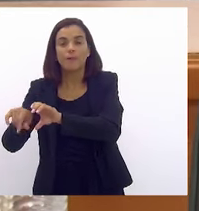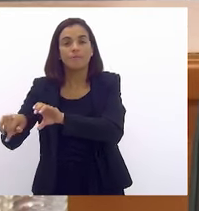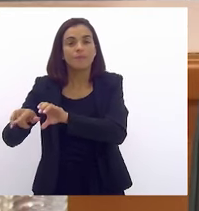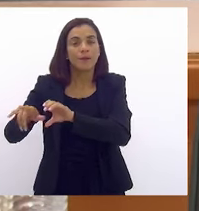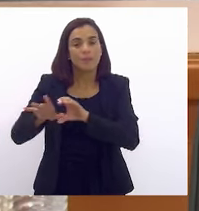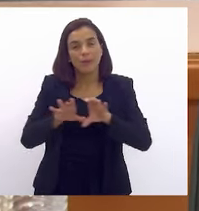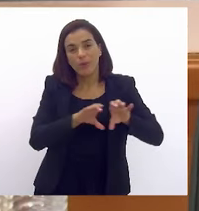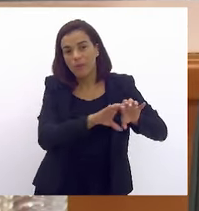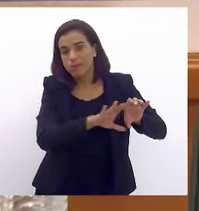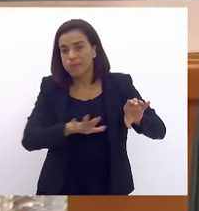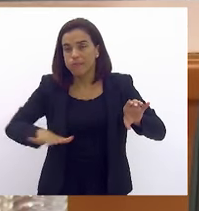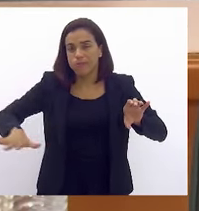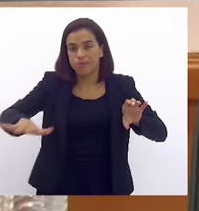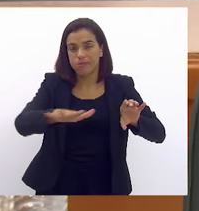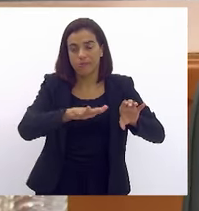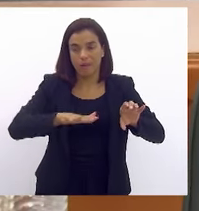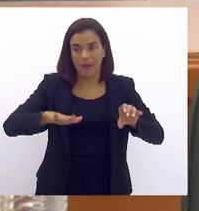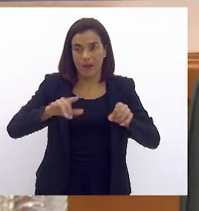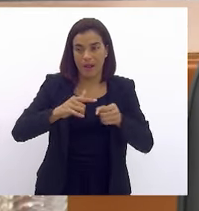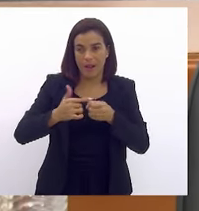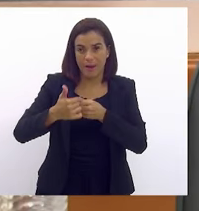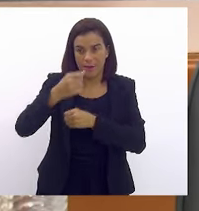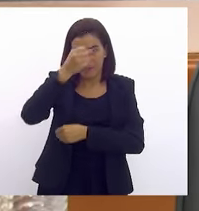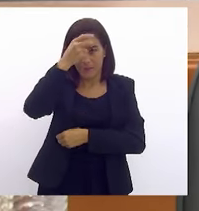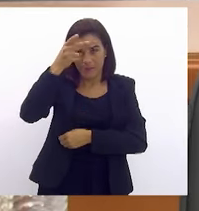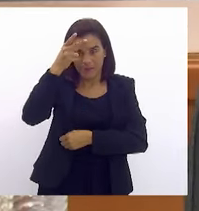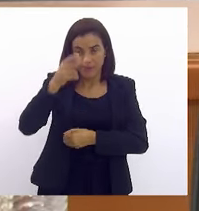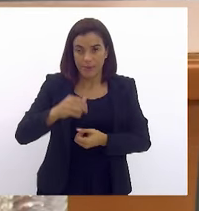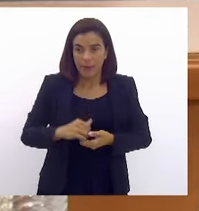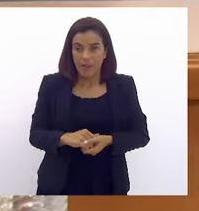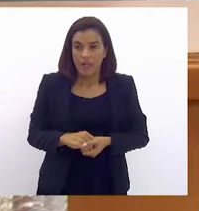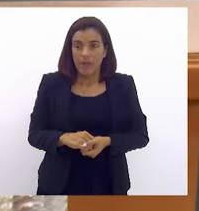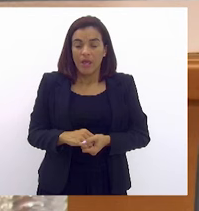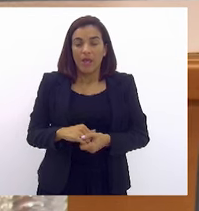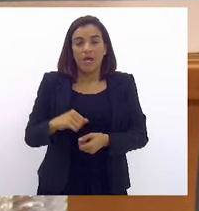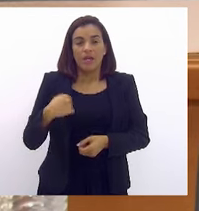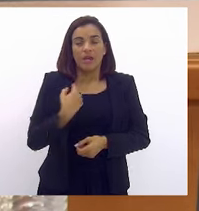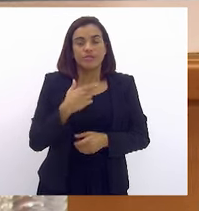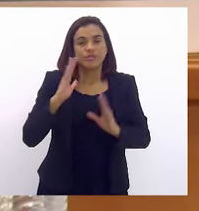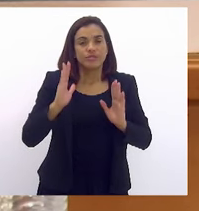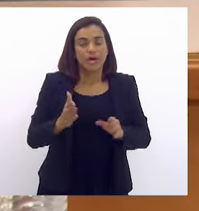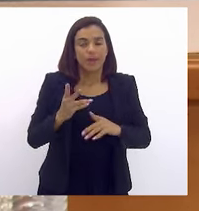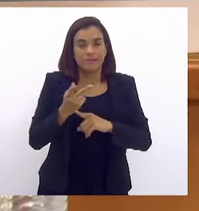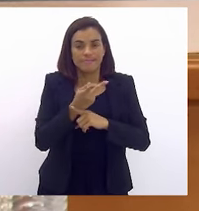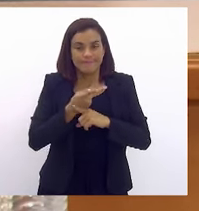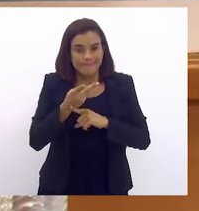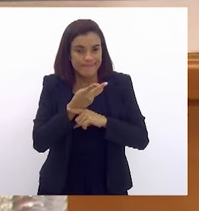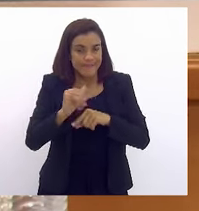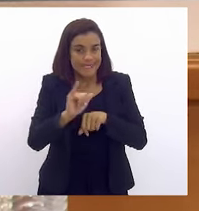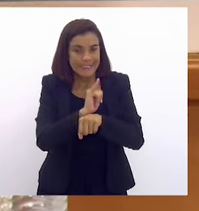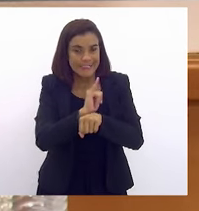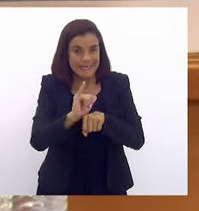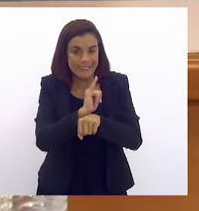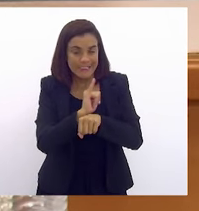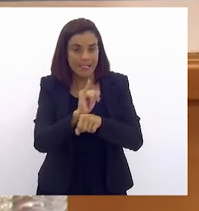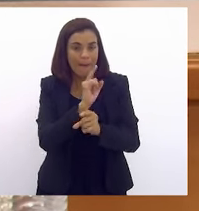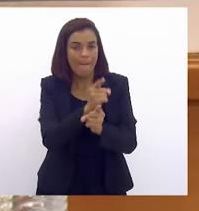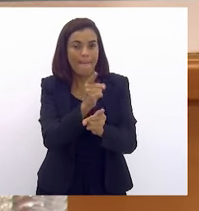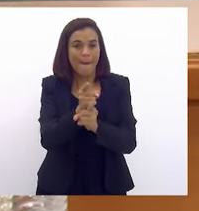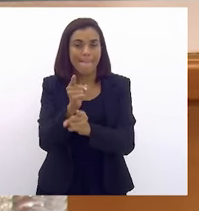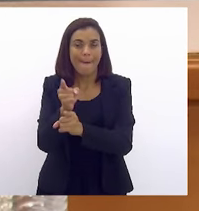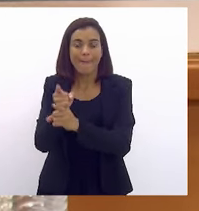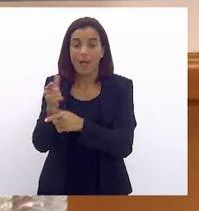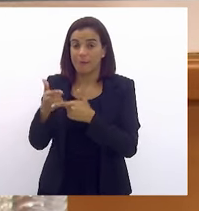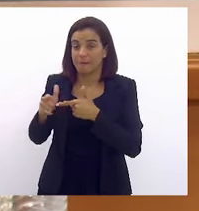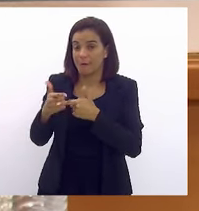as áreas do município. A gente tem buscado, de alguma forma, identificar o problema